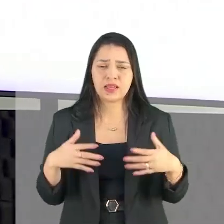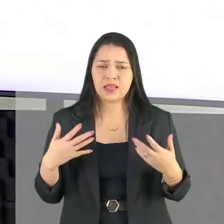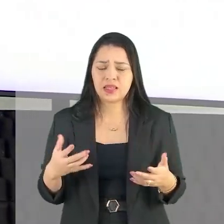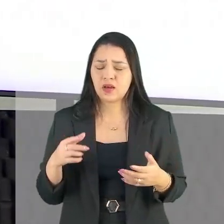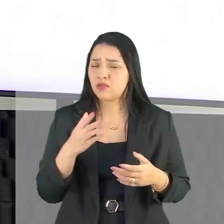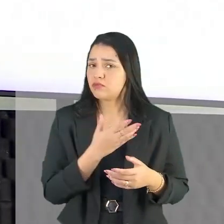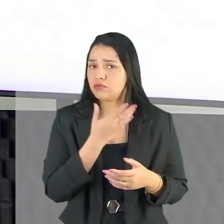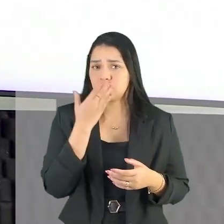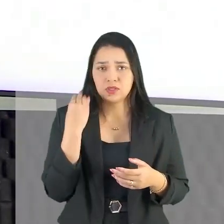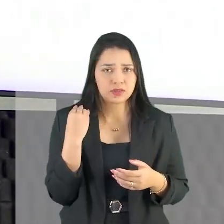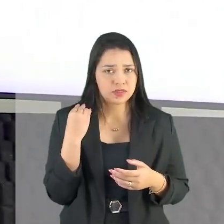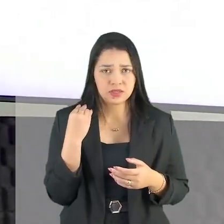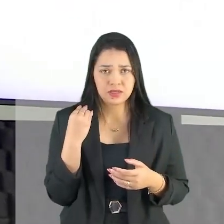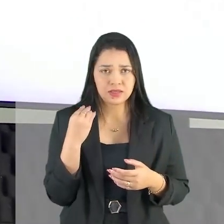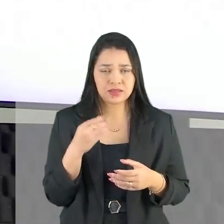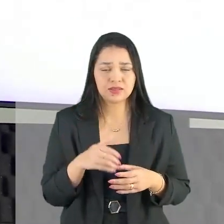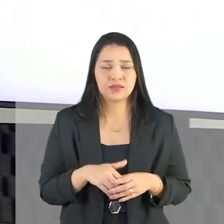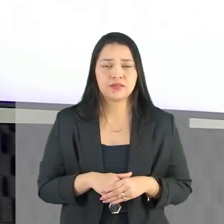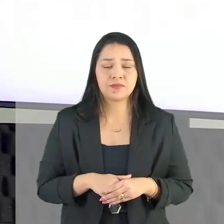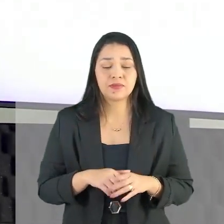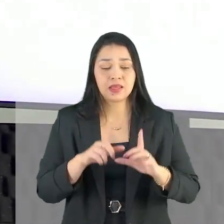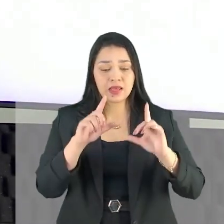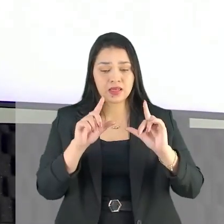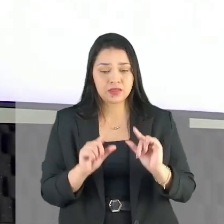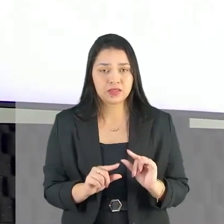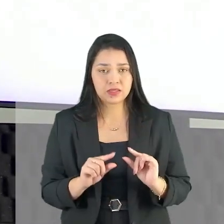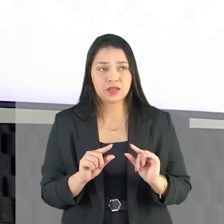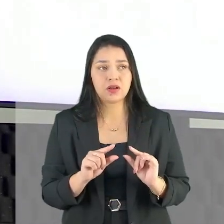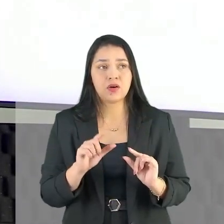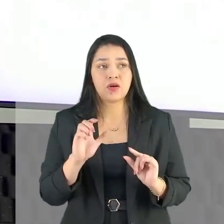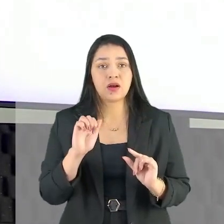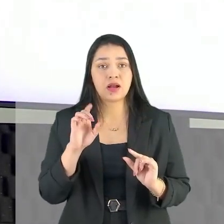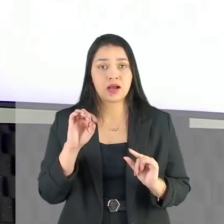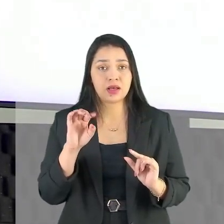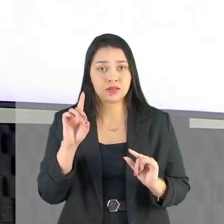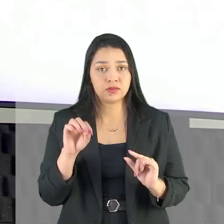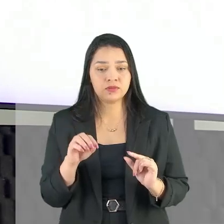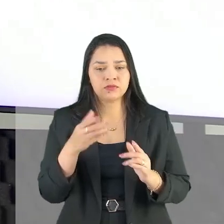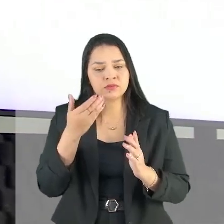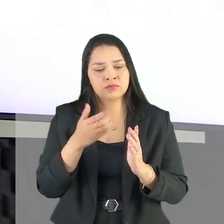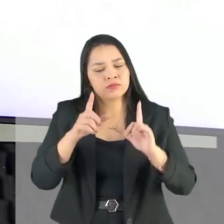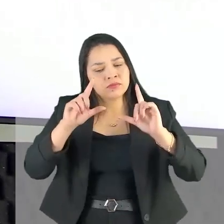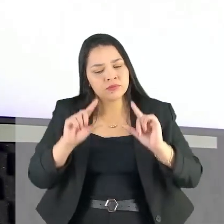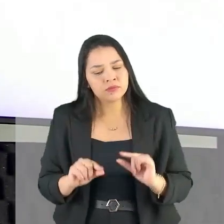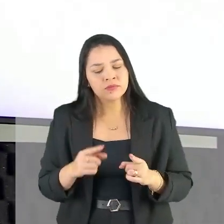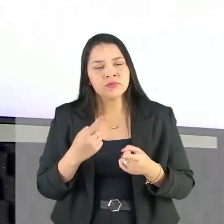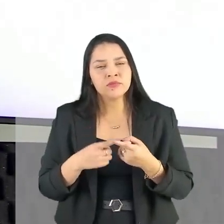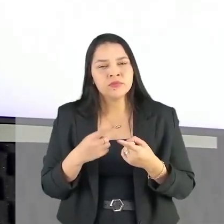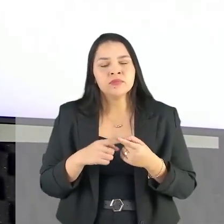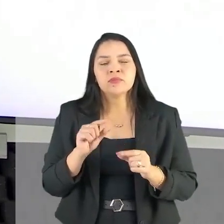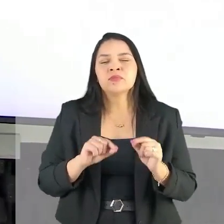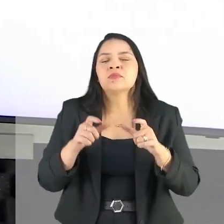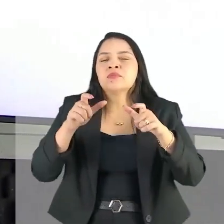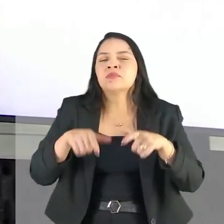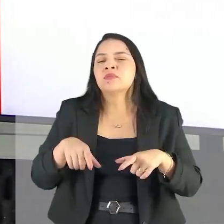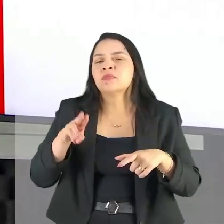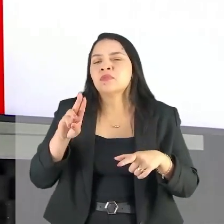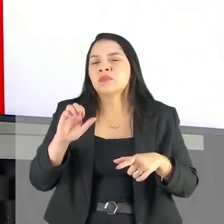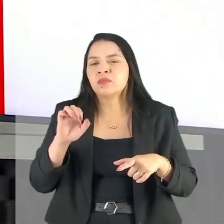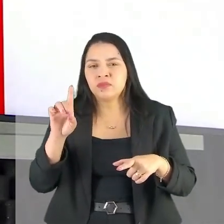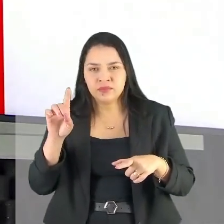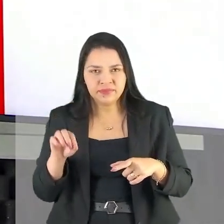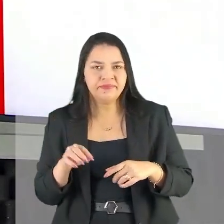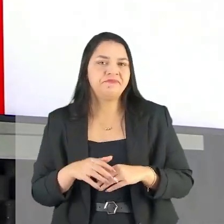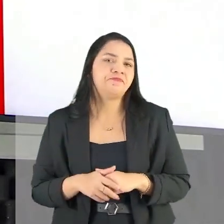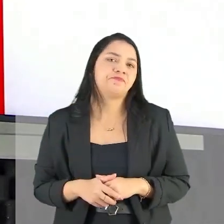Então, nunca esquece, ó. Na redução, minha carga diminui porque eu ganho elétrons. E a redução acontece aonde? No cátodo.